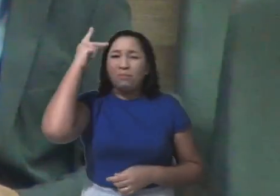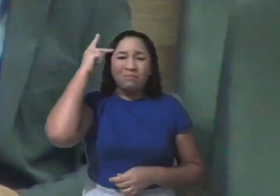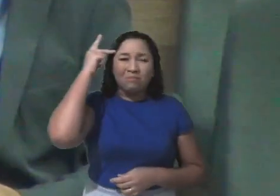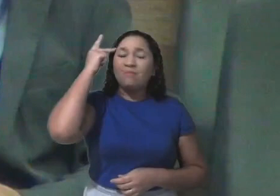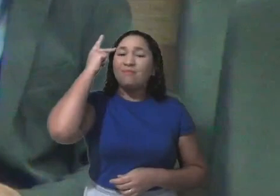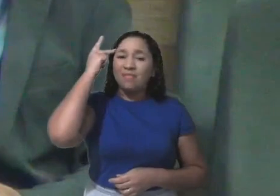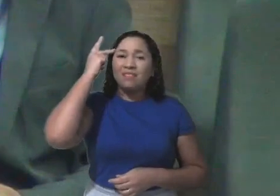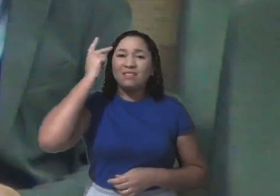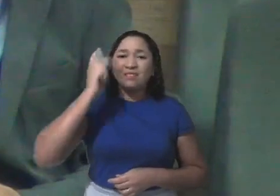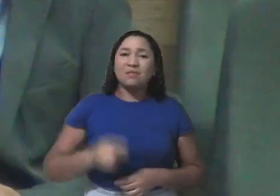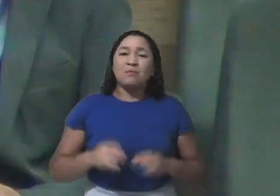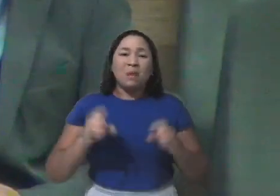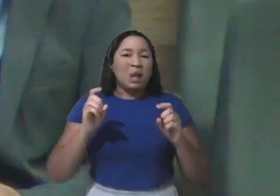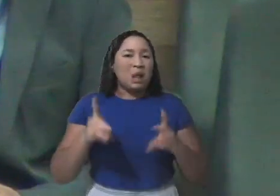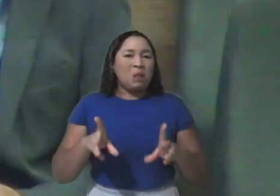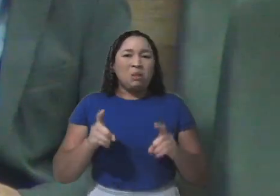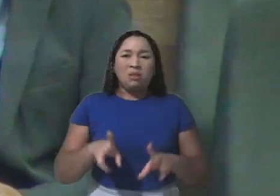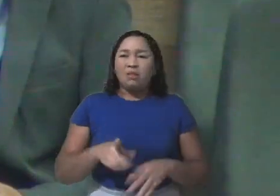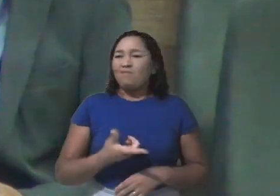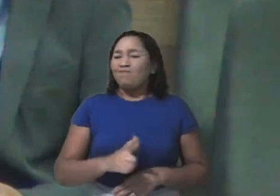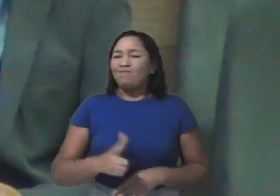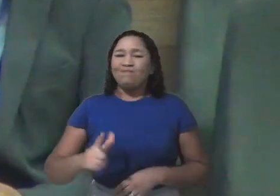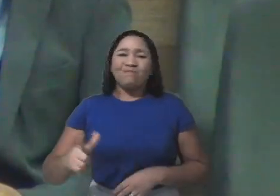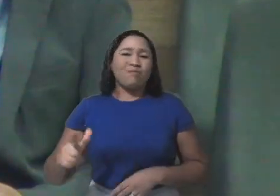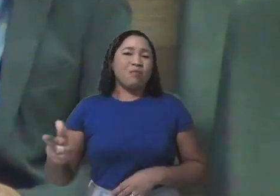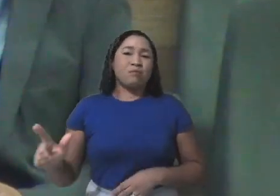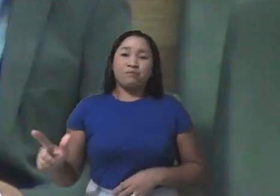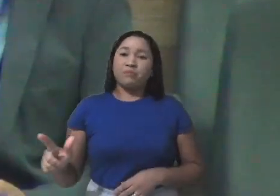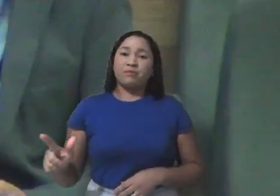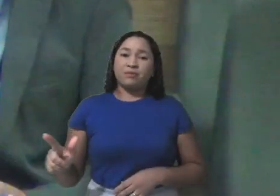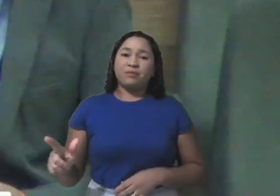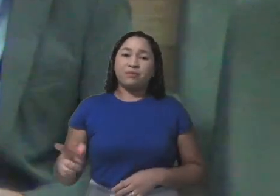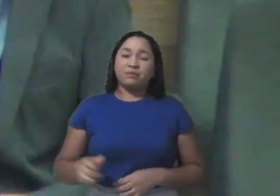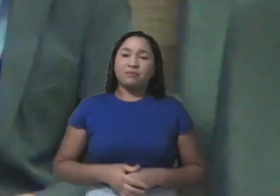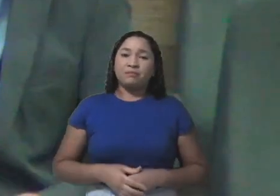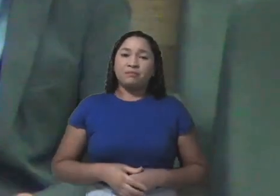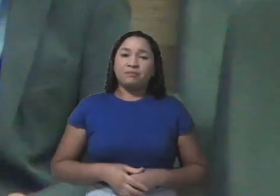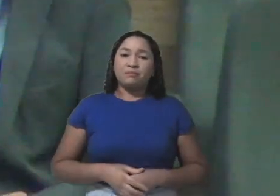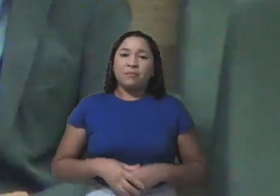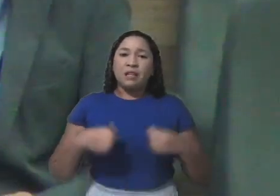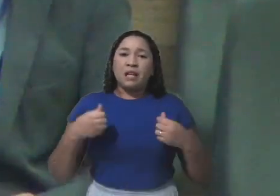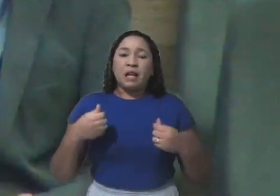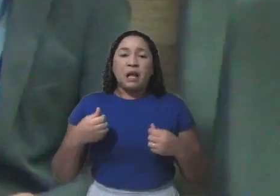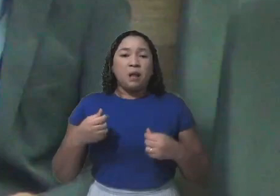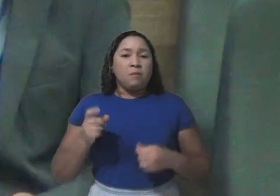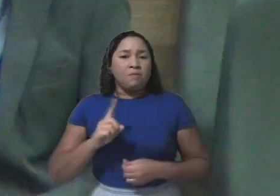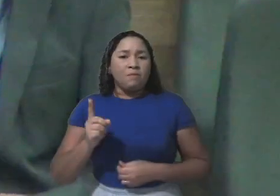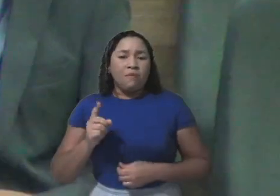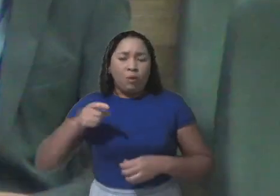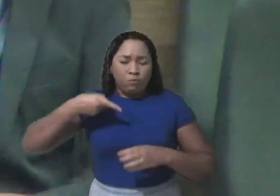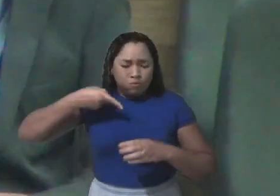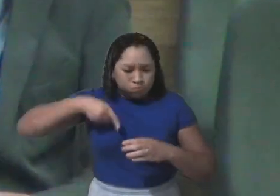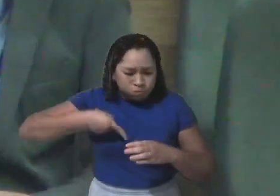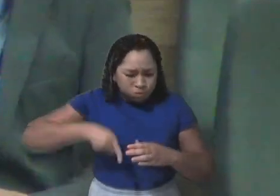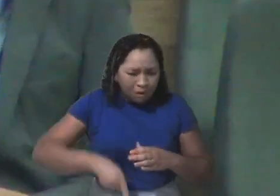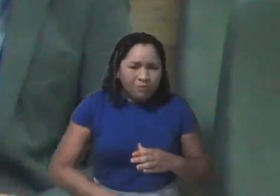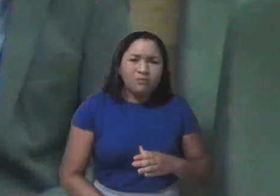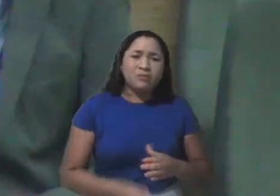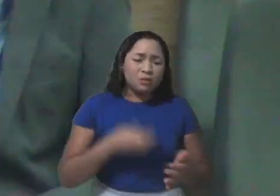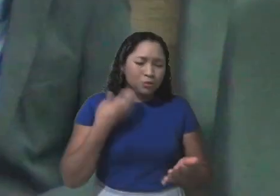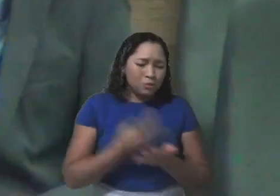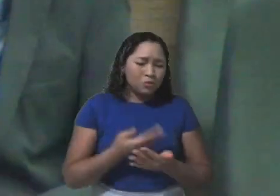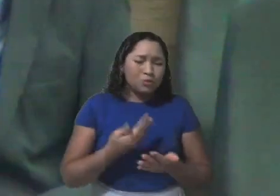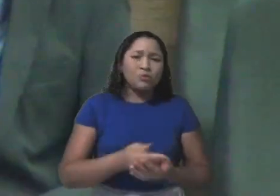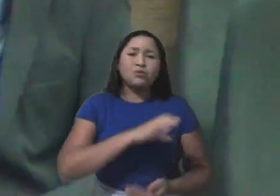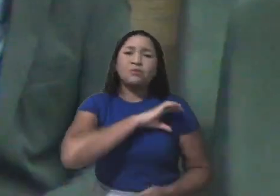doutrina. Não podia ser aprofundada nos conhecimentos de Cristo. Não podia